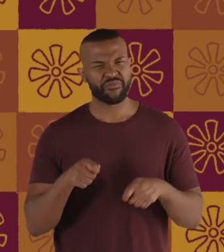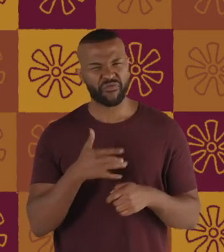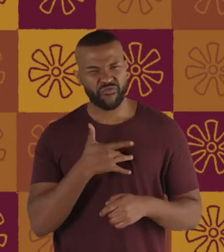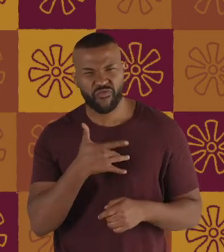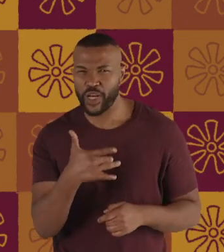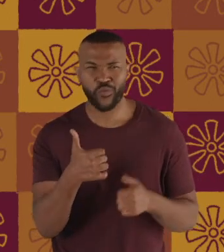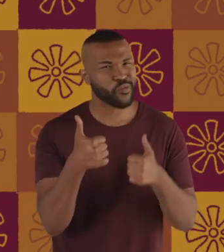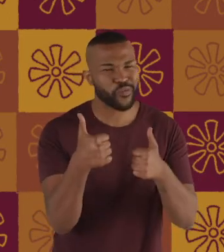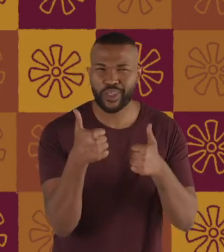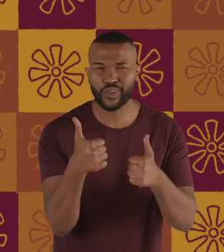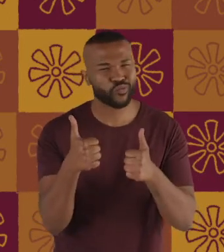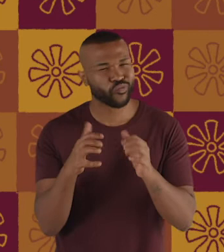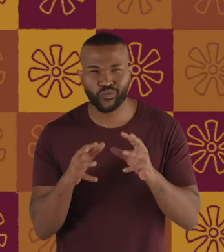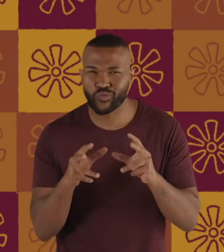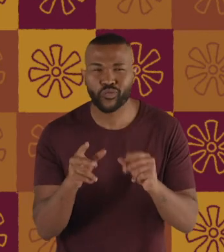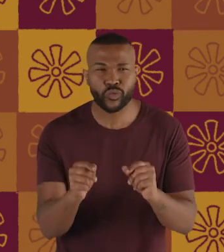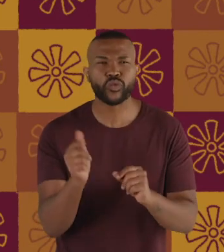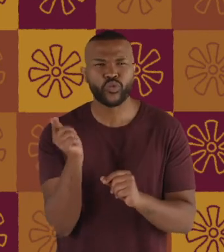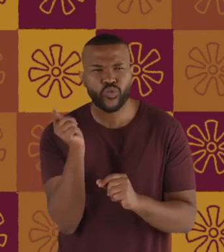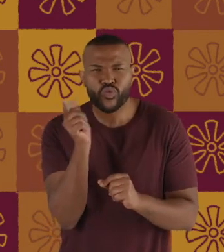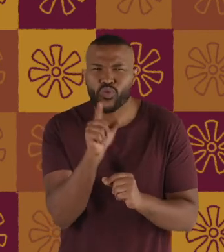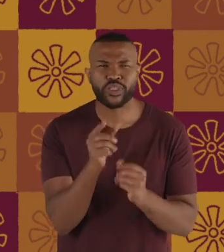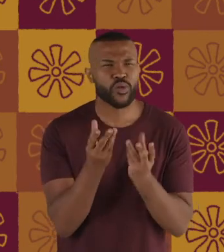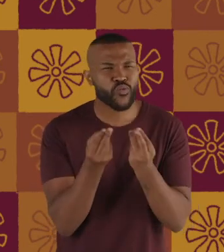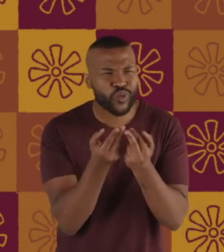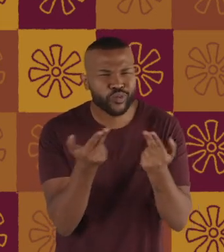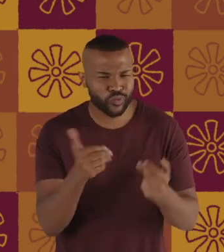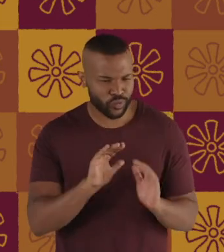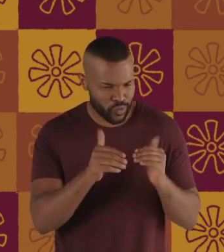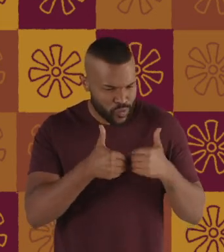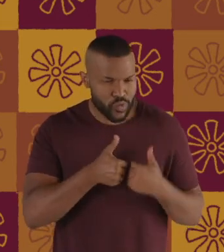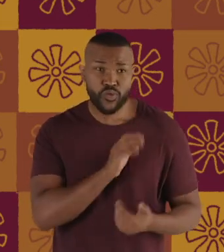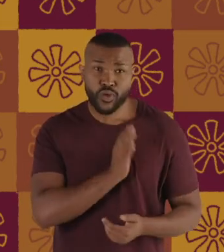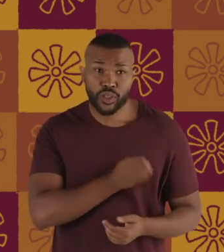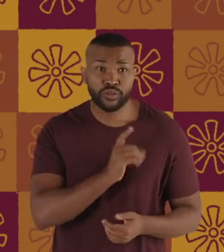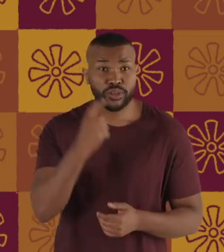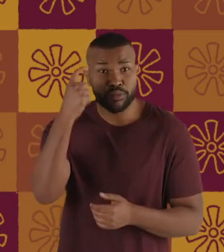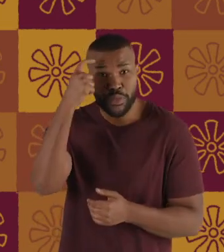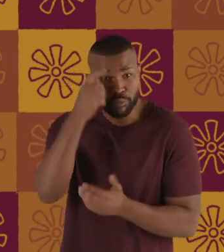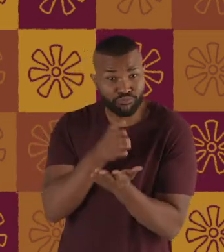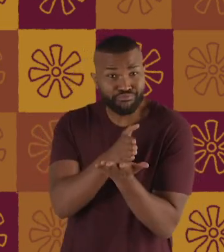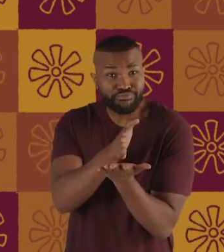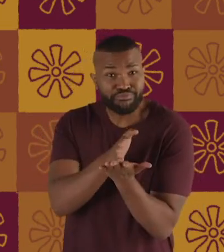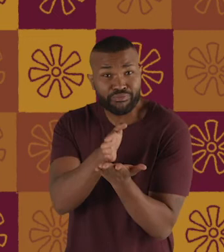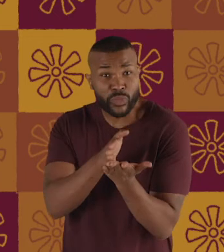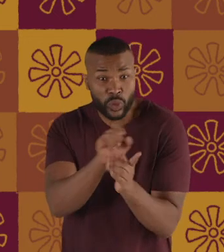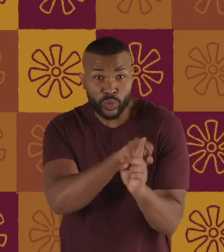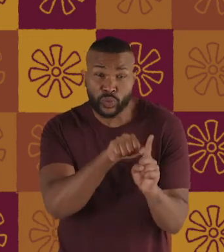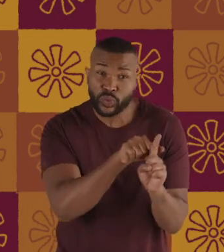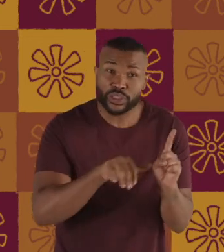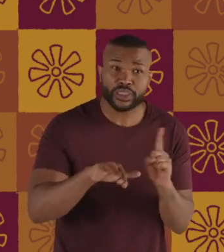Valeu a pena, tudo valeu a pena. Conquistamos muitos corações e mentes e amplos segmentos